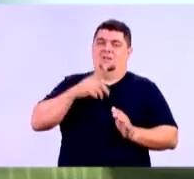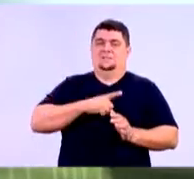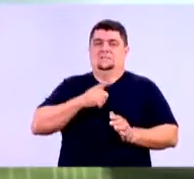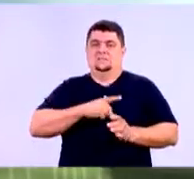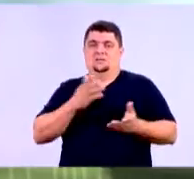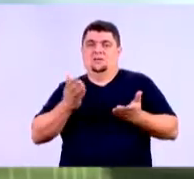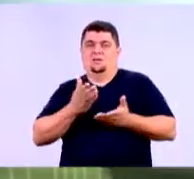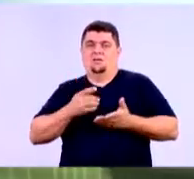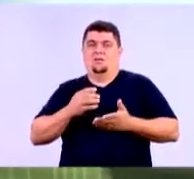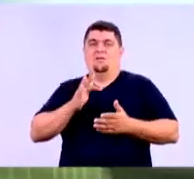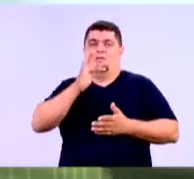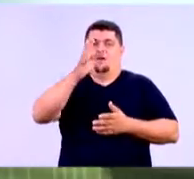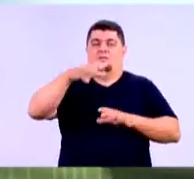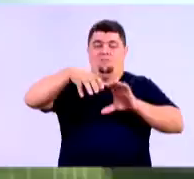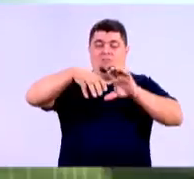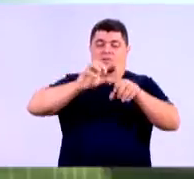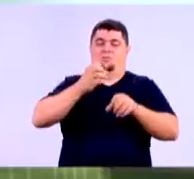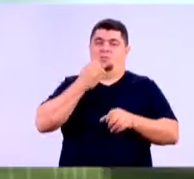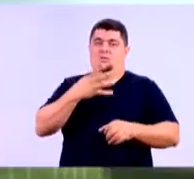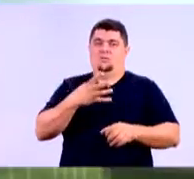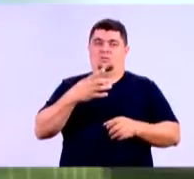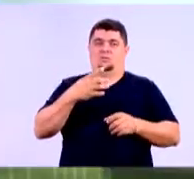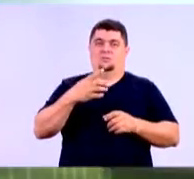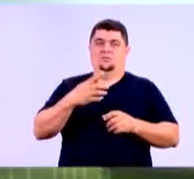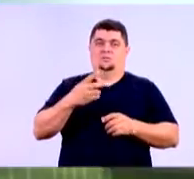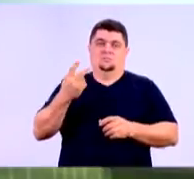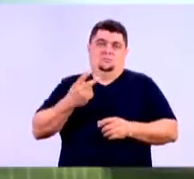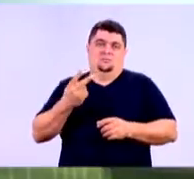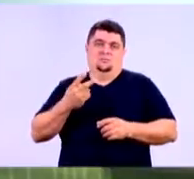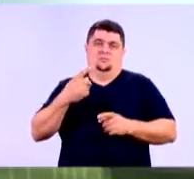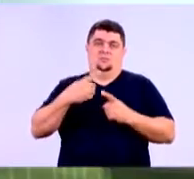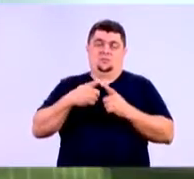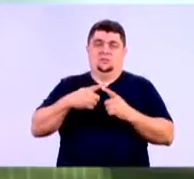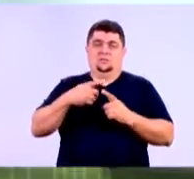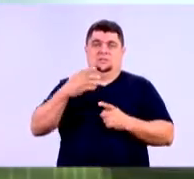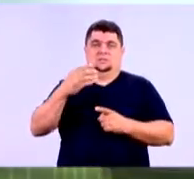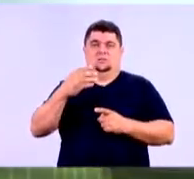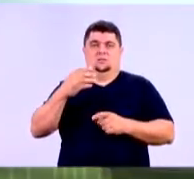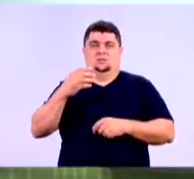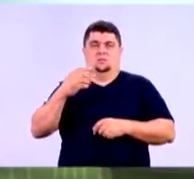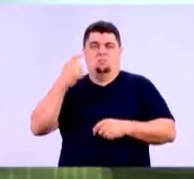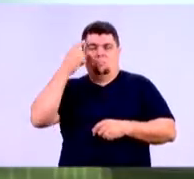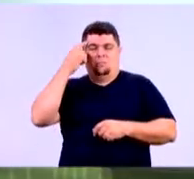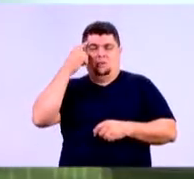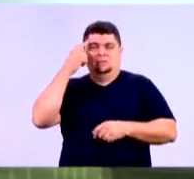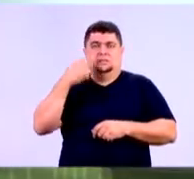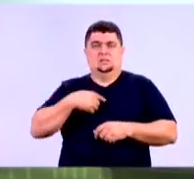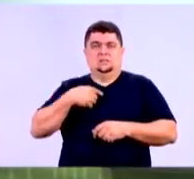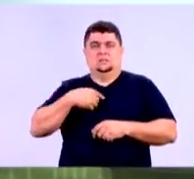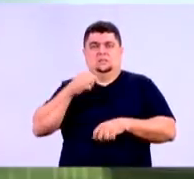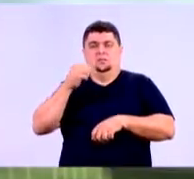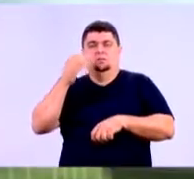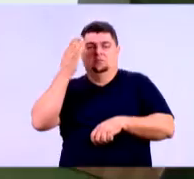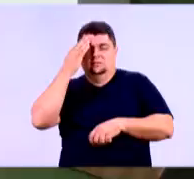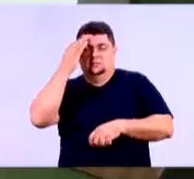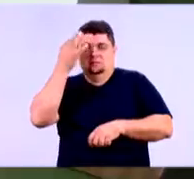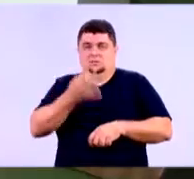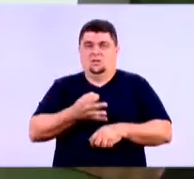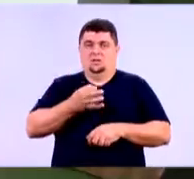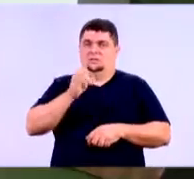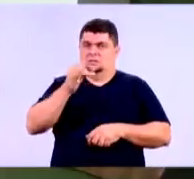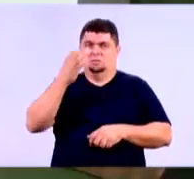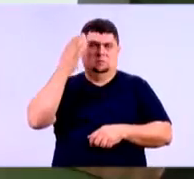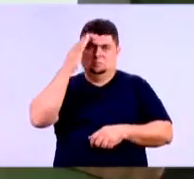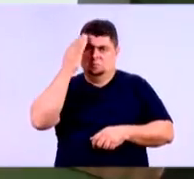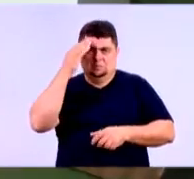processo que vai levar vocês à formatura. E depois porque eu espero que vocês estejam entendendo esse vocabulário que a gente está usando, né, professor? Ah, sim. Caso vocês tenham